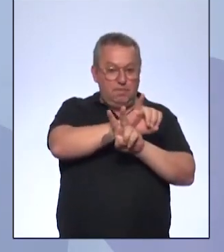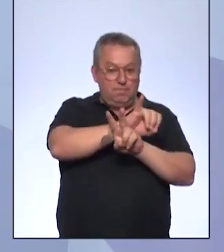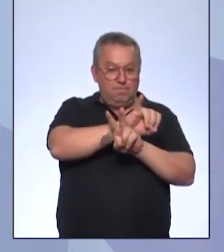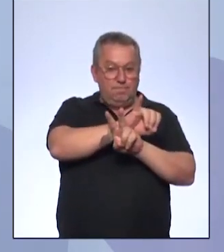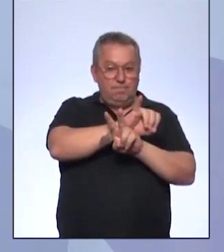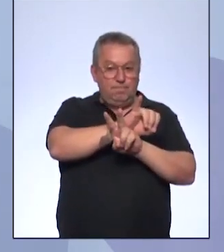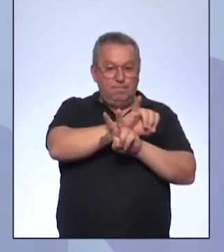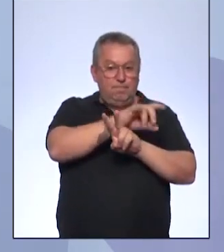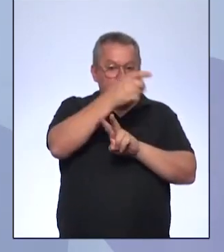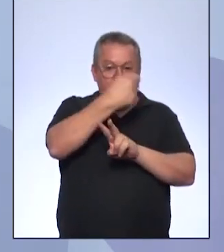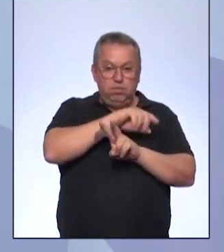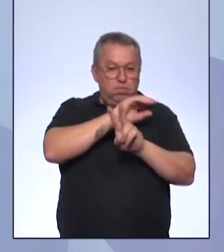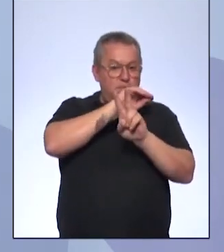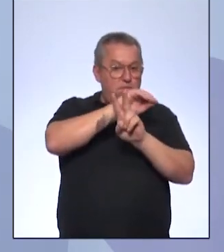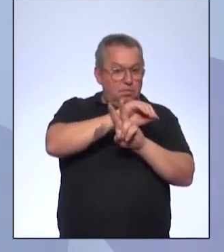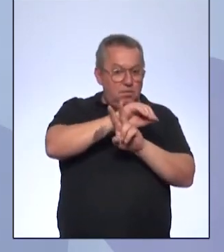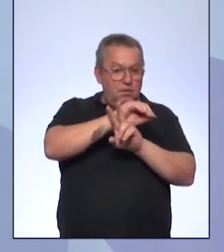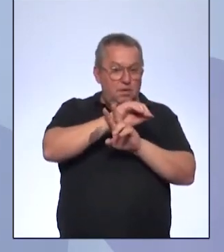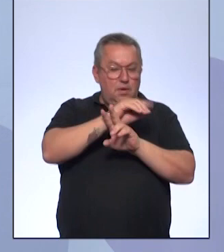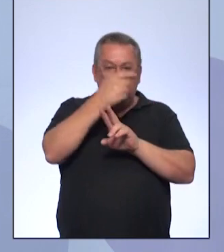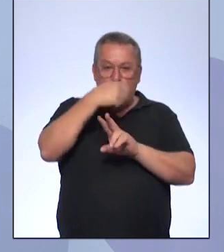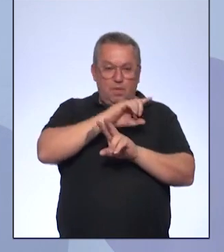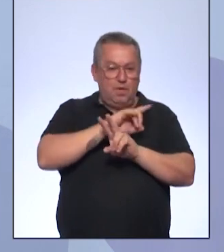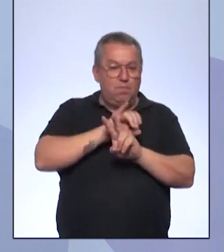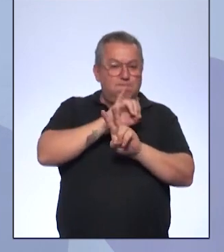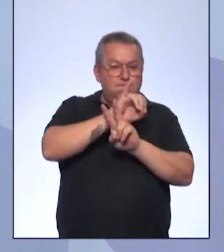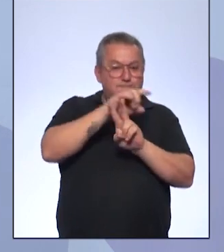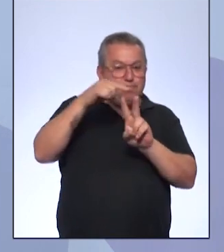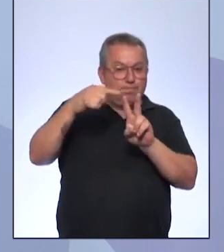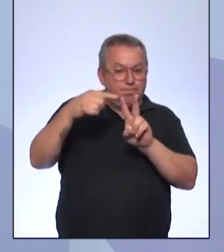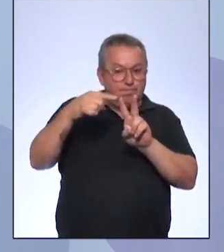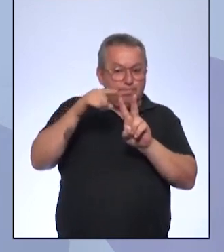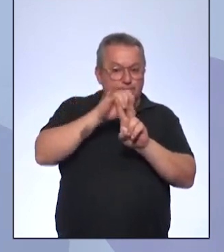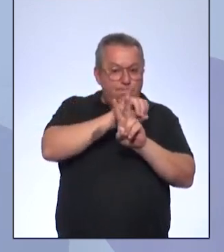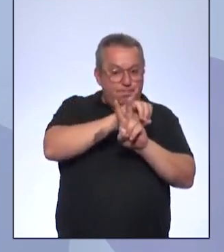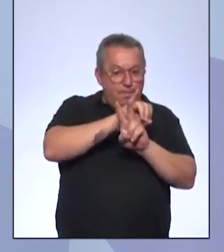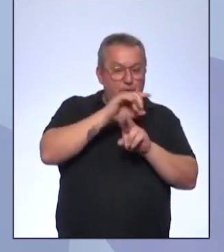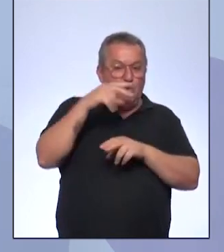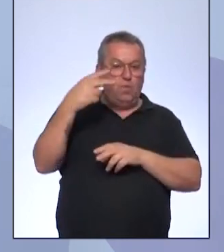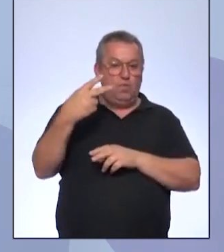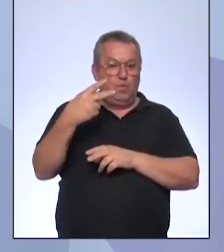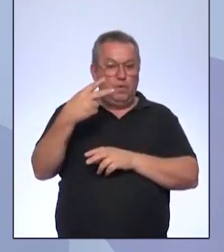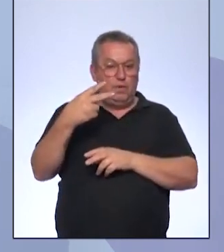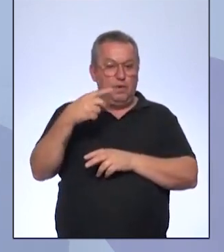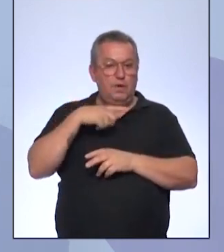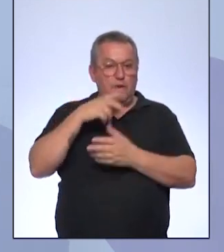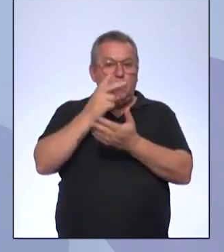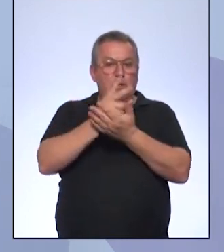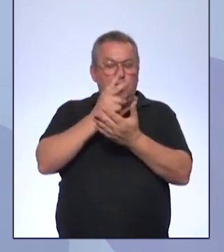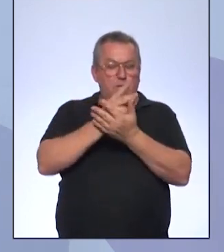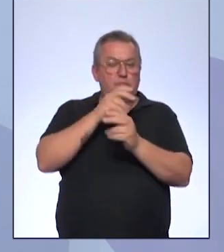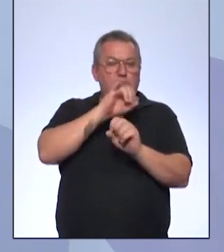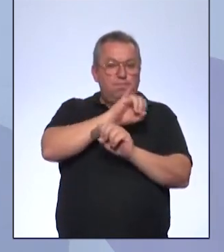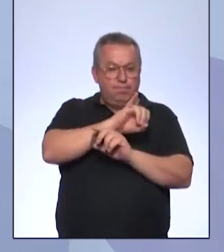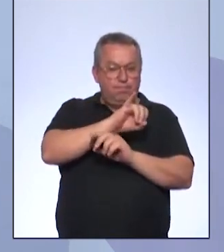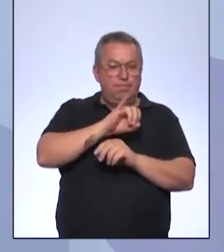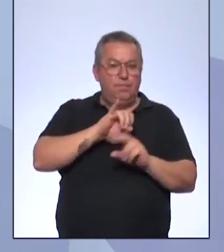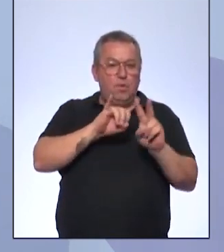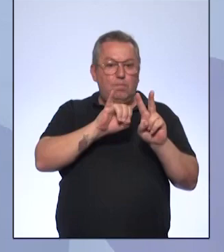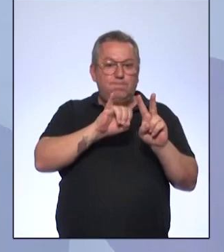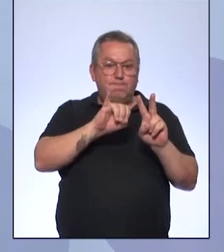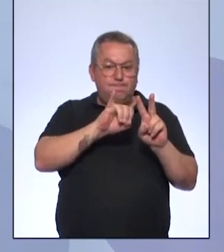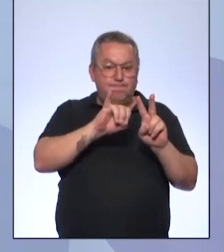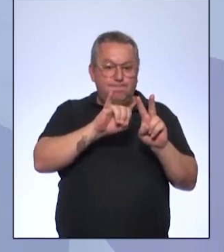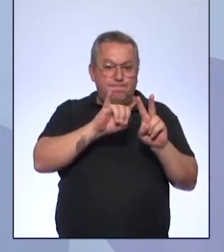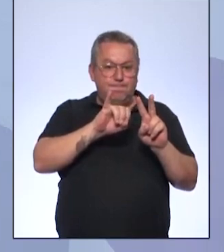o índice 2 na representação de uma raiz quadrada. Então, os dois têm o mesmo índice, que os dois são raiz